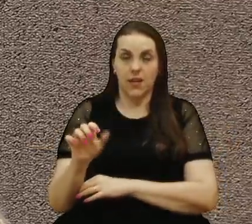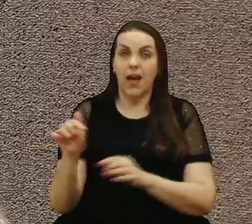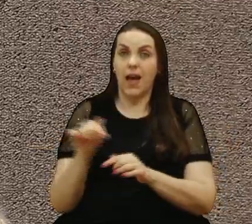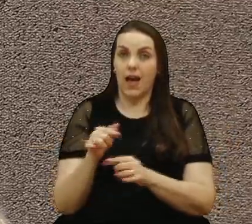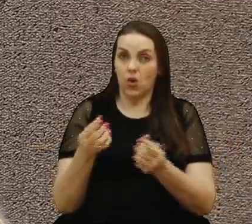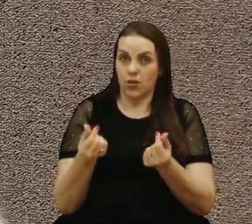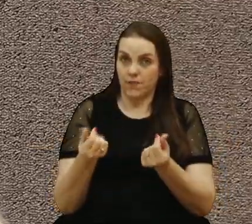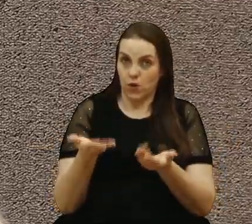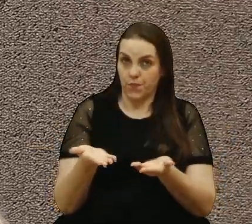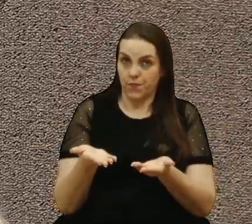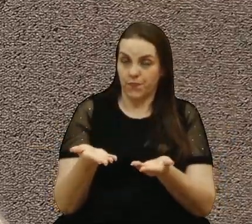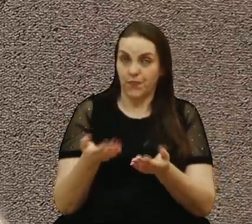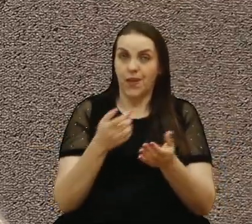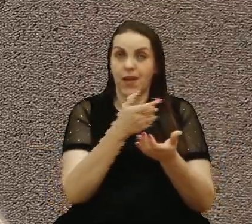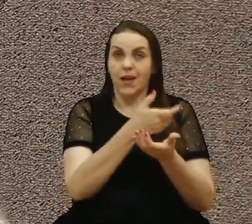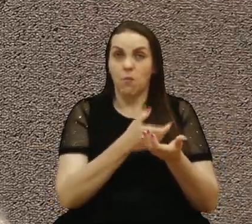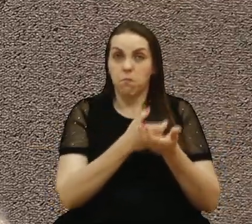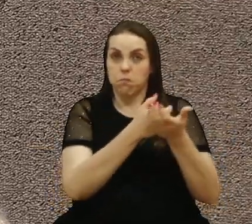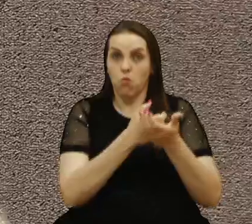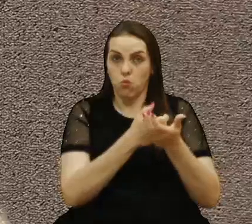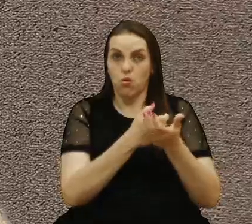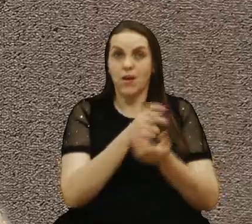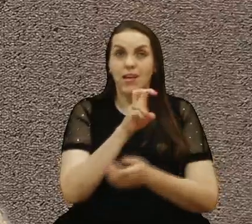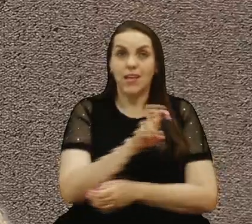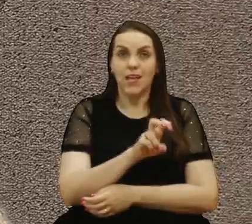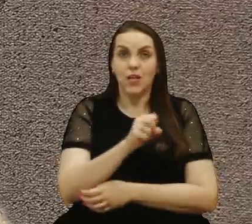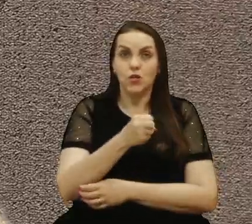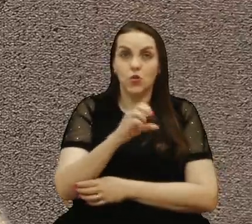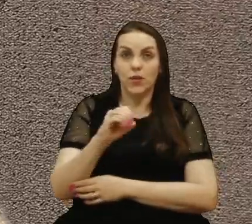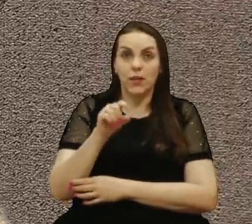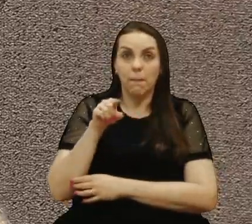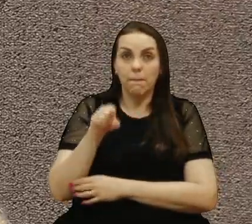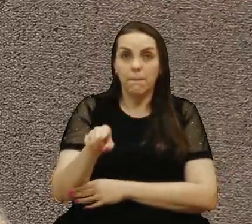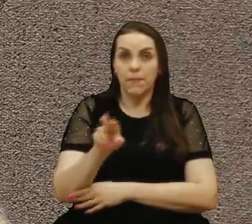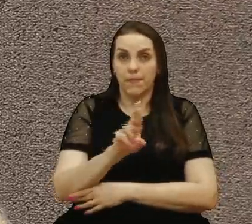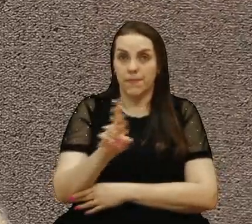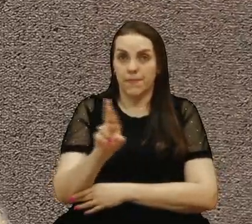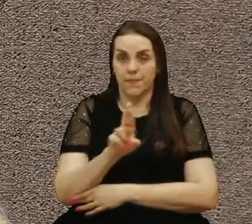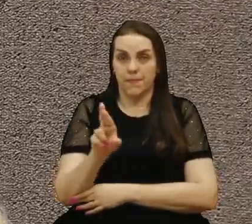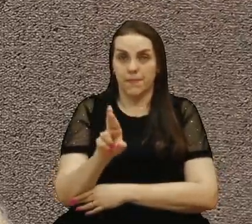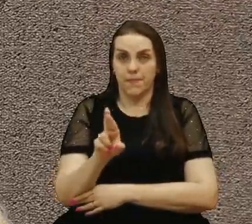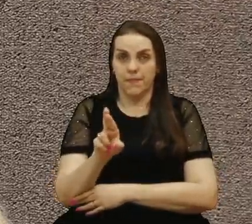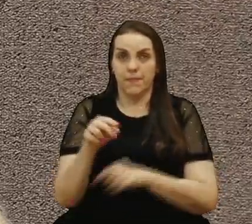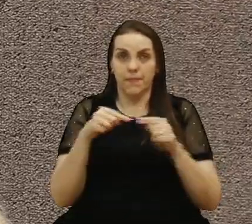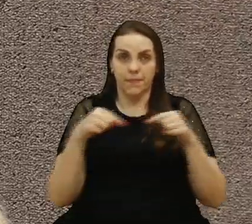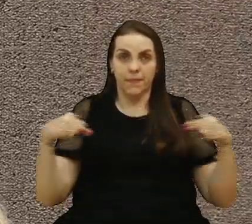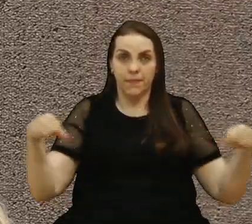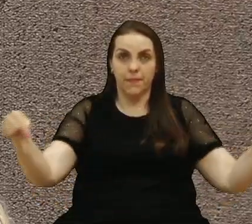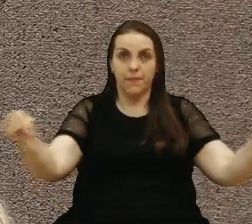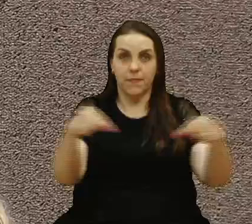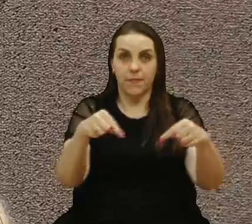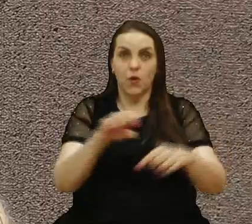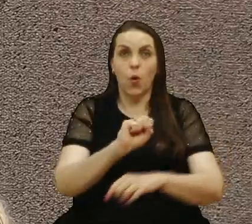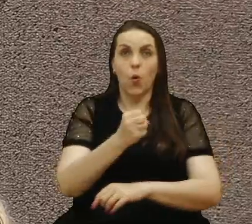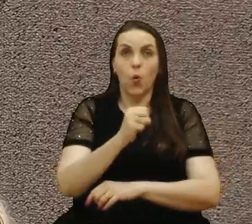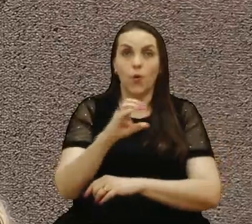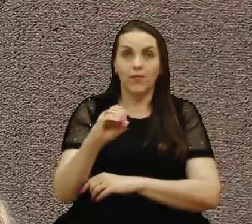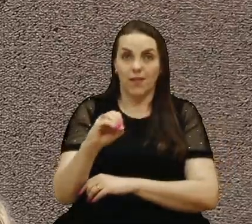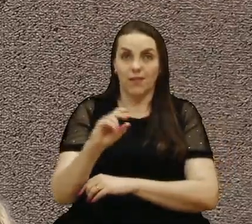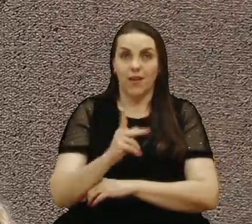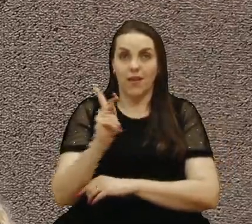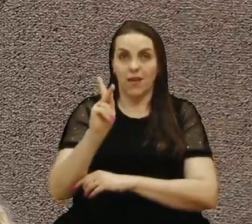tá? O canhão custa R$580 mil e cobre 80 hectares,